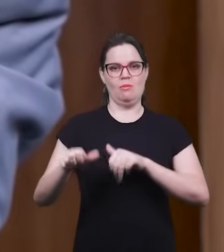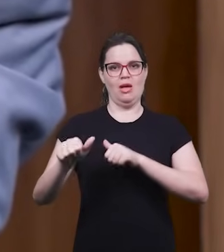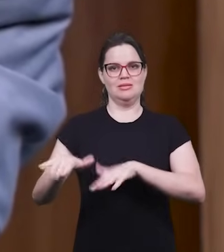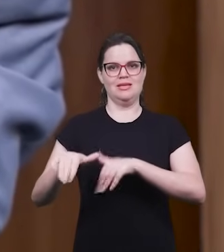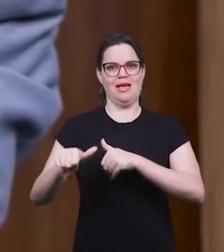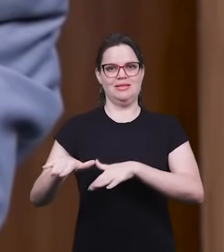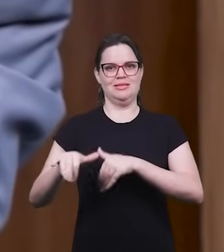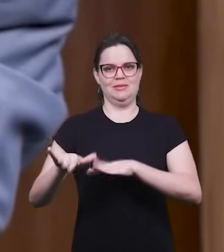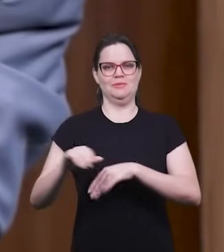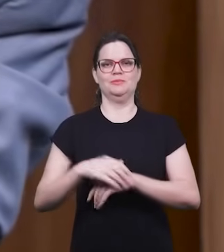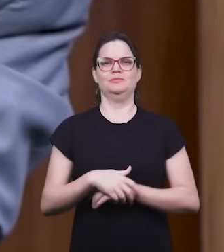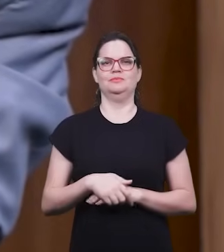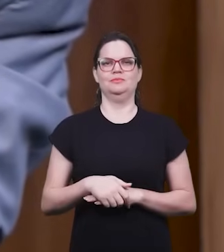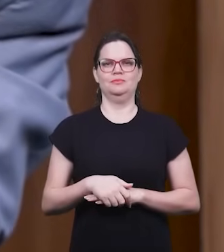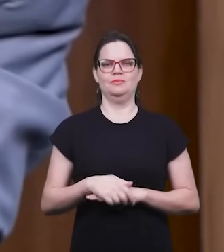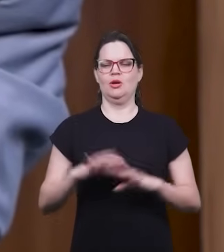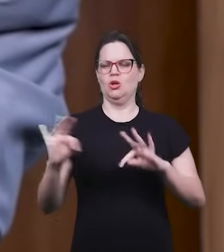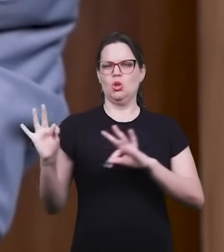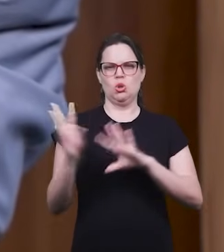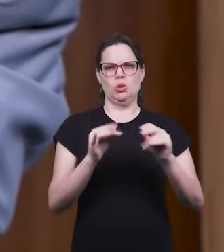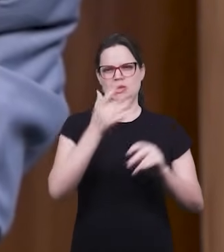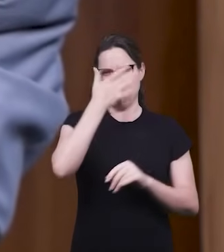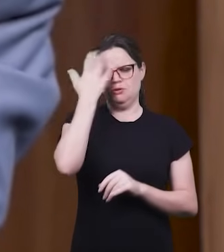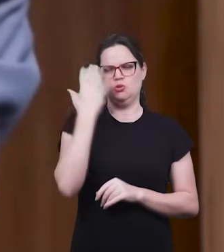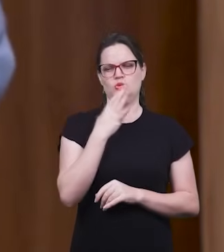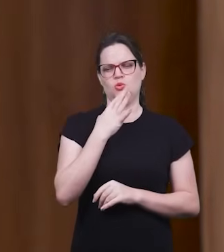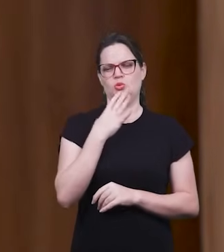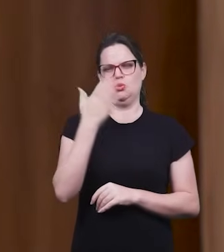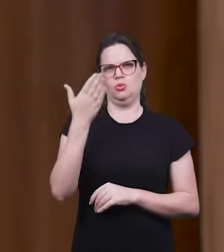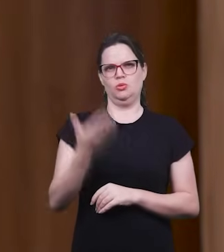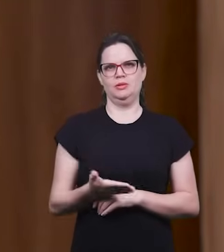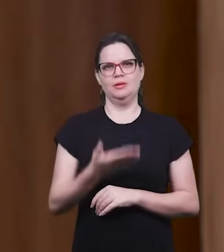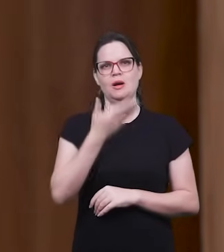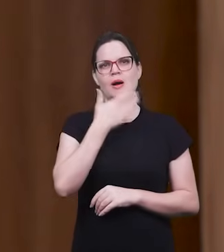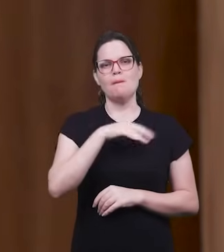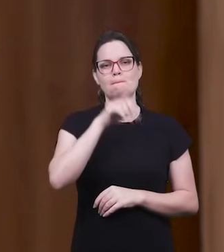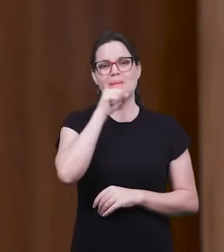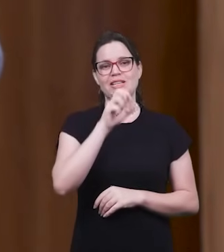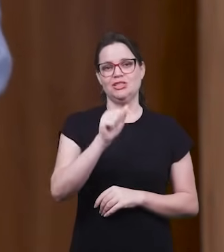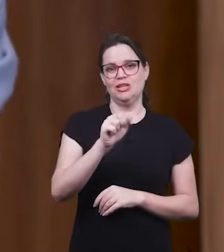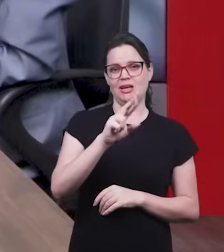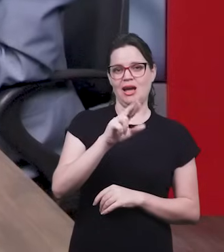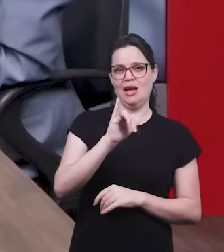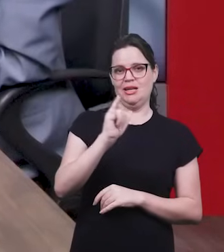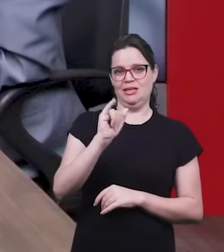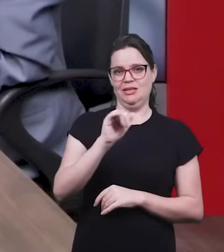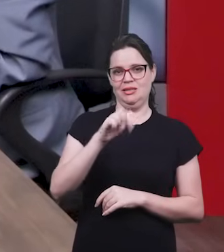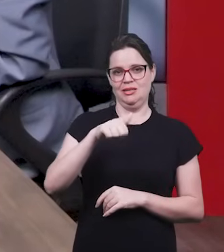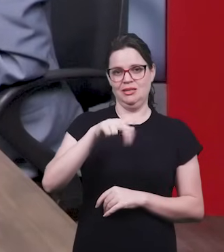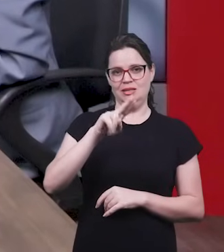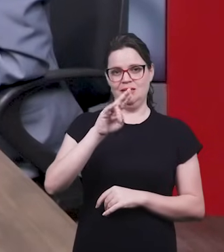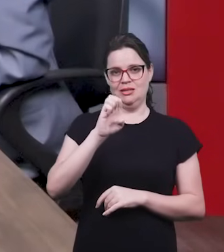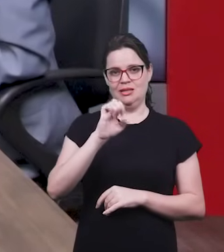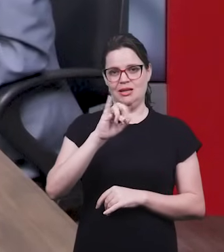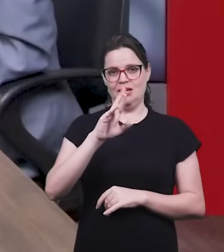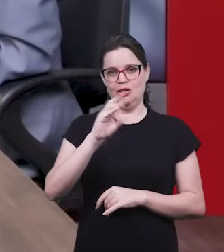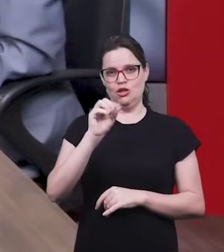Capitão Martins. Todo mundo conhecia ele, jogo duro, pai de Ari Queiroz. Ari foi desembargado,